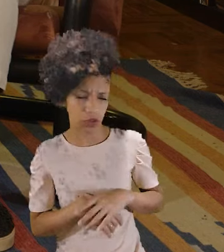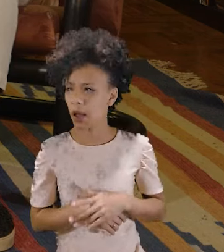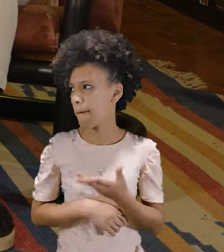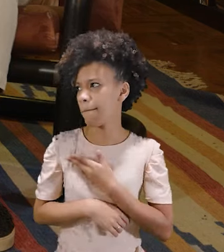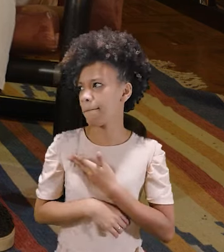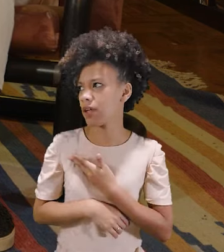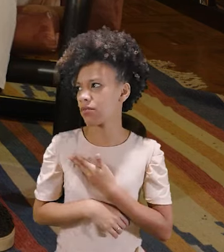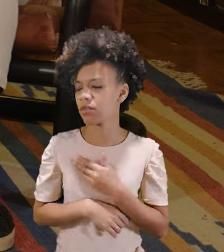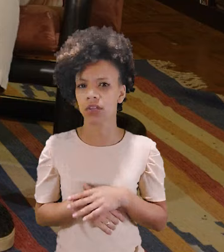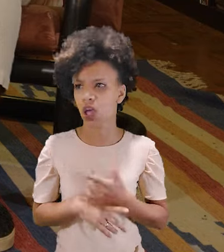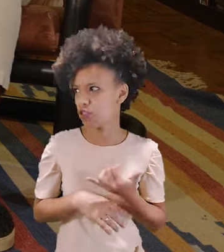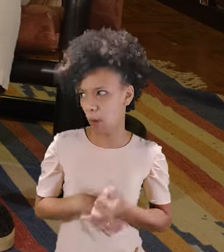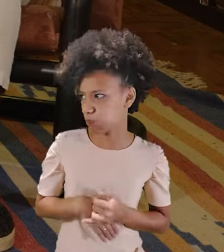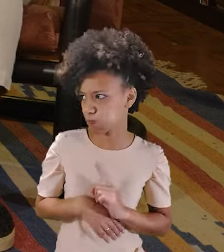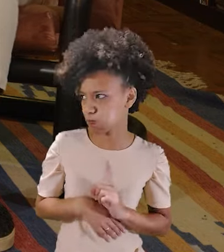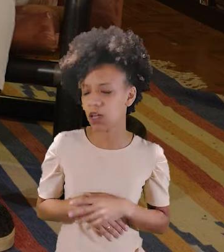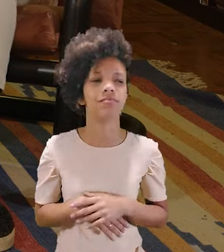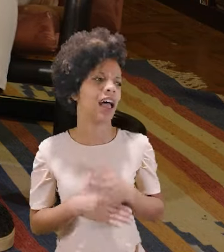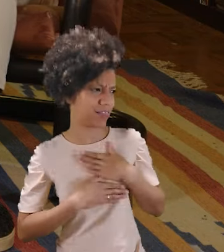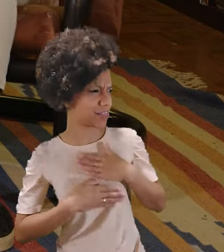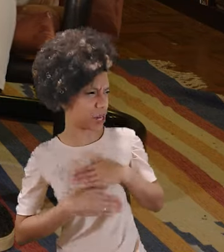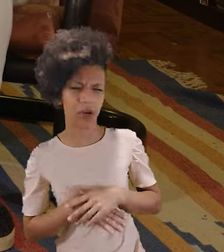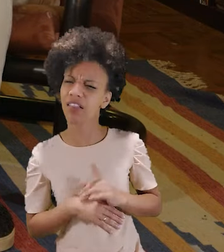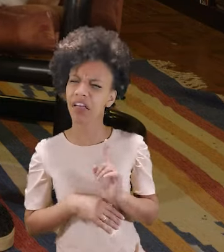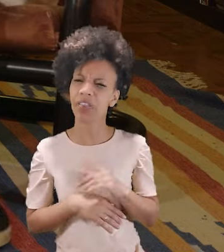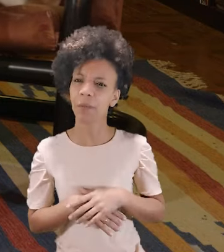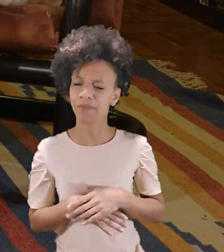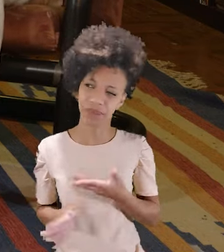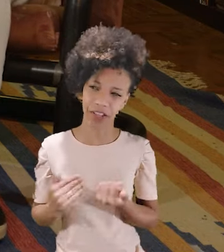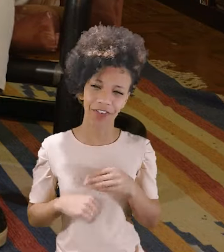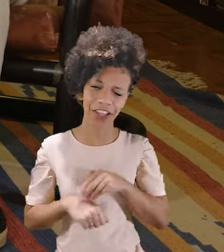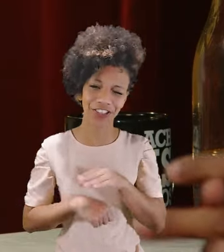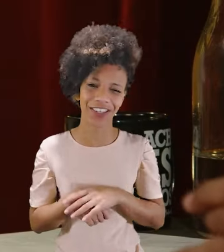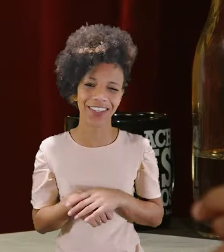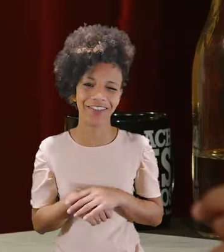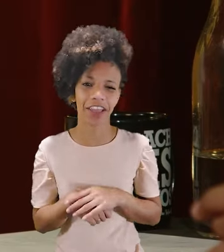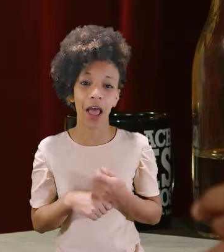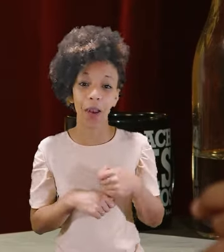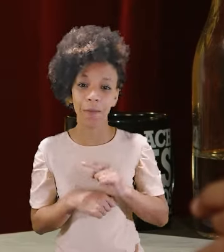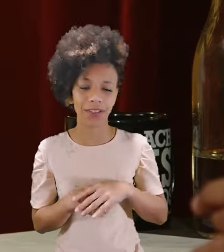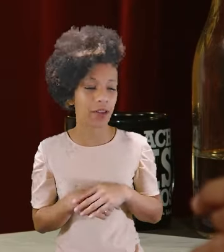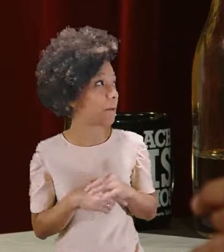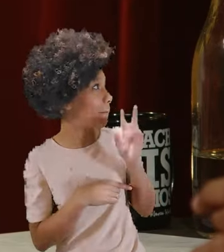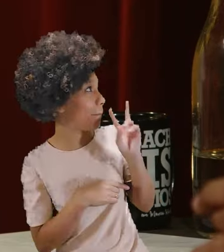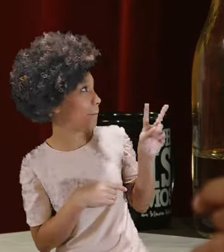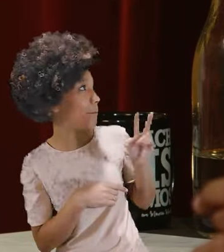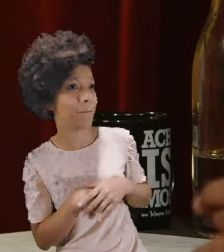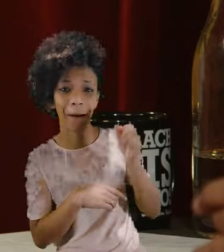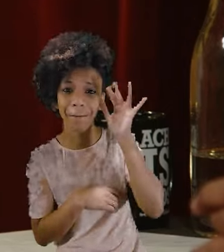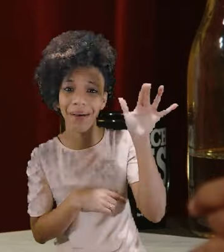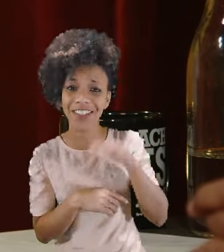meu amigo é gostoso mas vamos carregar tudo aqui não não não é tranquilo não não vem na minha você nem abrir